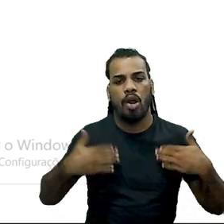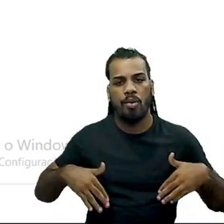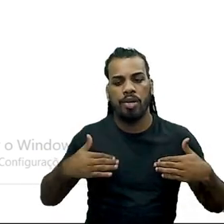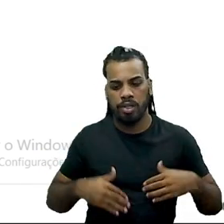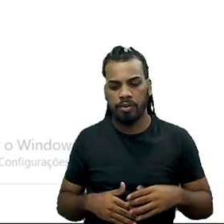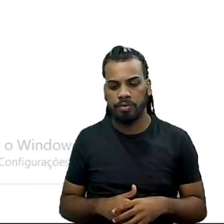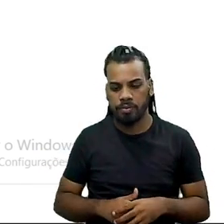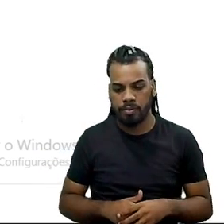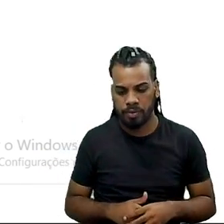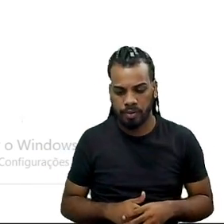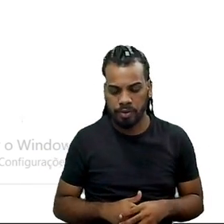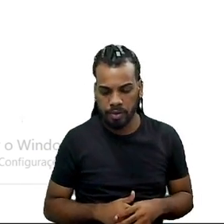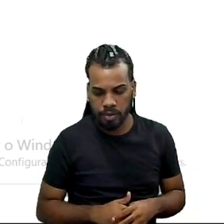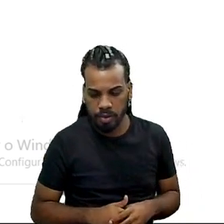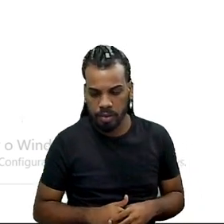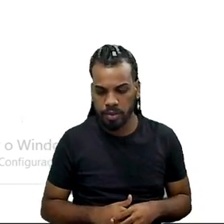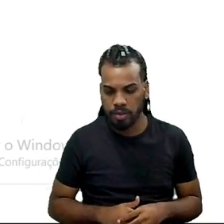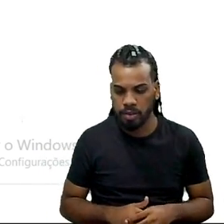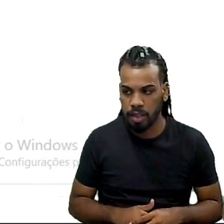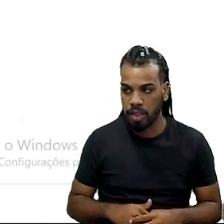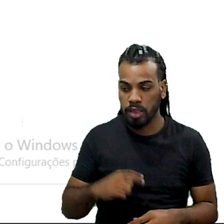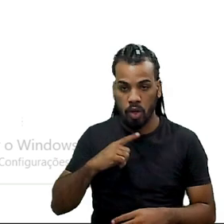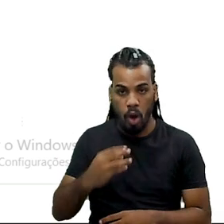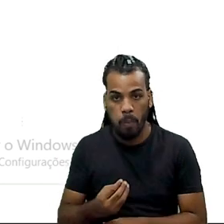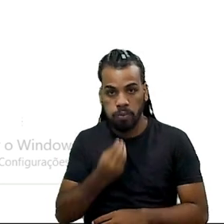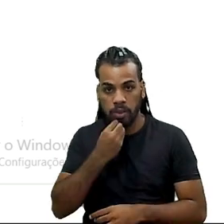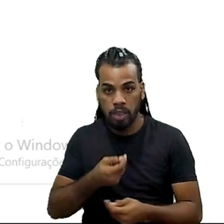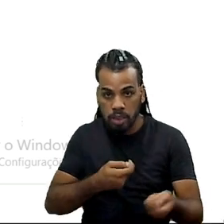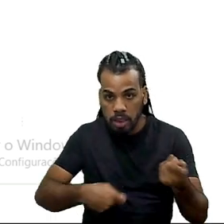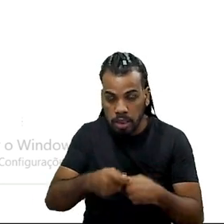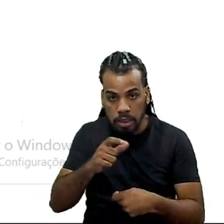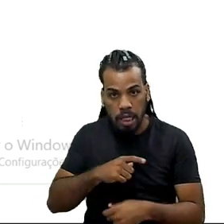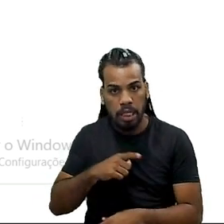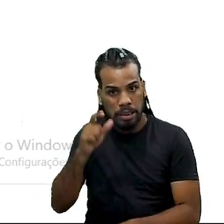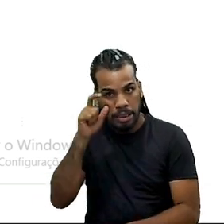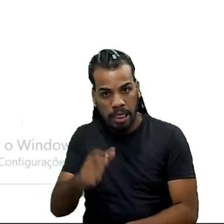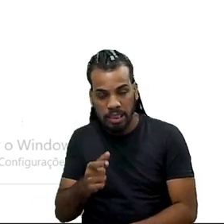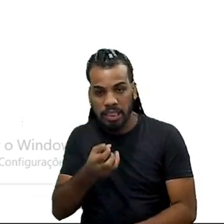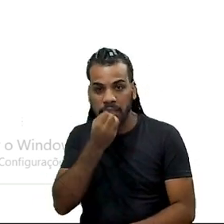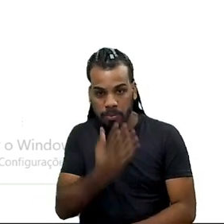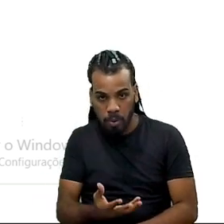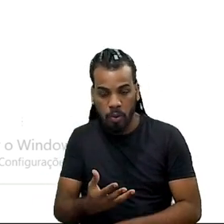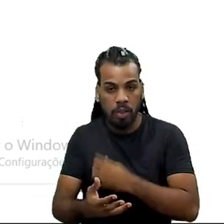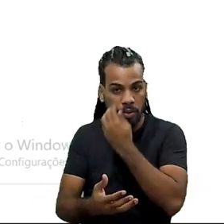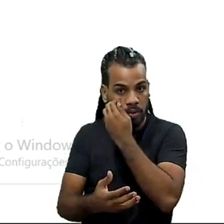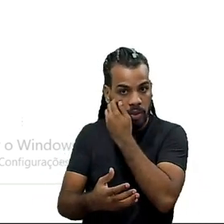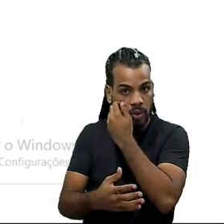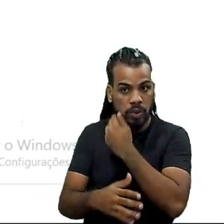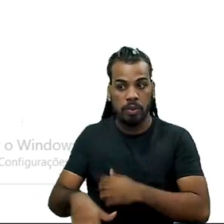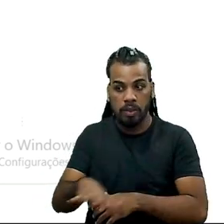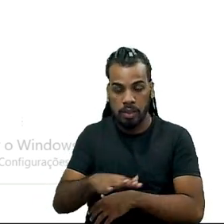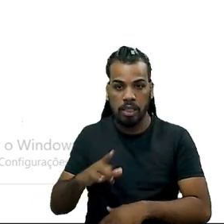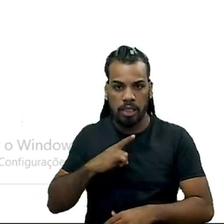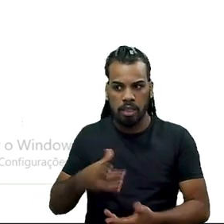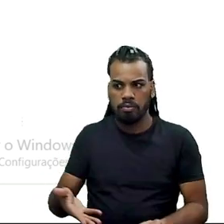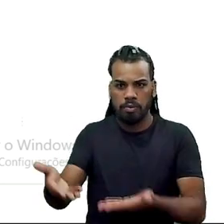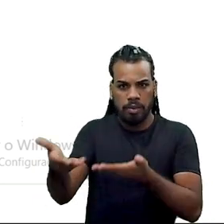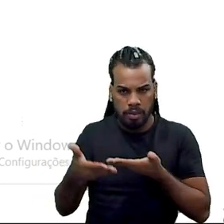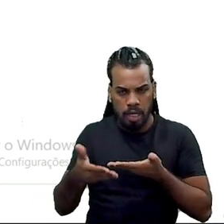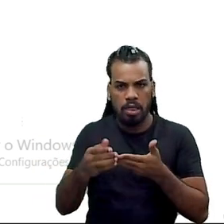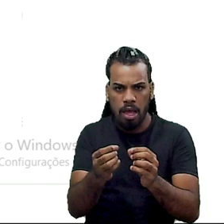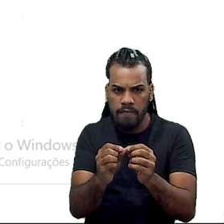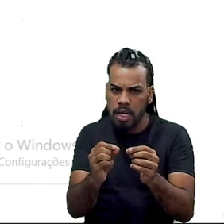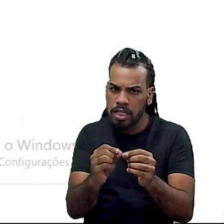empreendimento. Quando você está numa oportunidade de negócio muito interessante, muito boa, o mercado está receptivo e o seu empreendimento